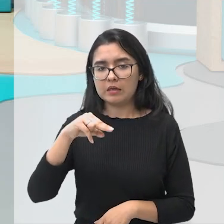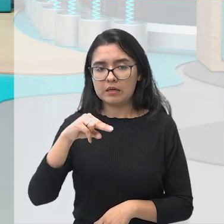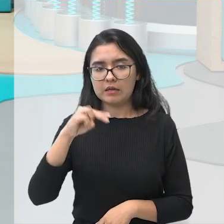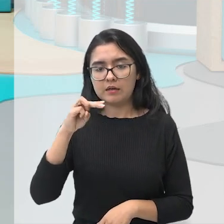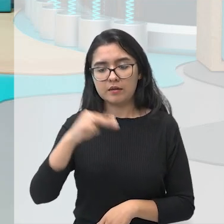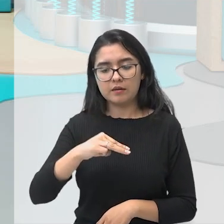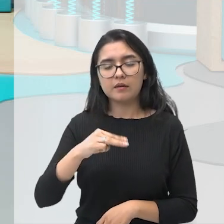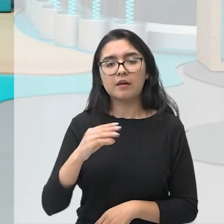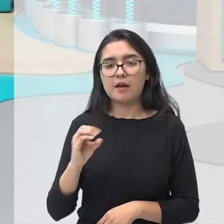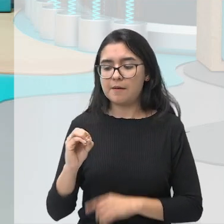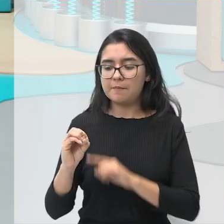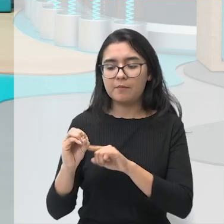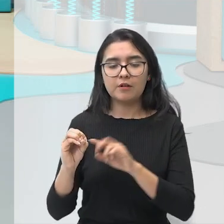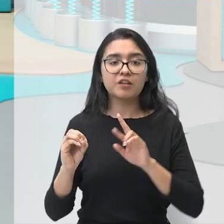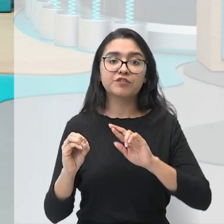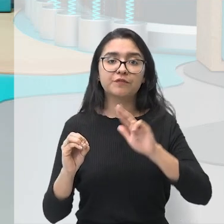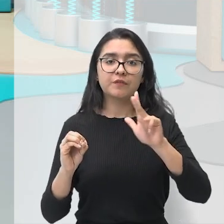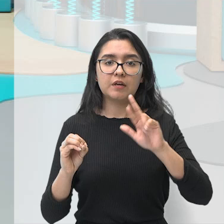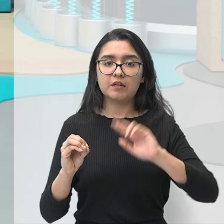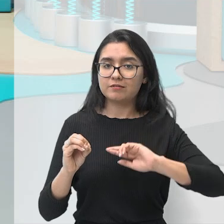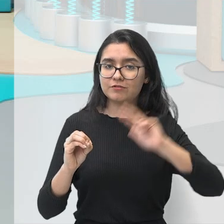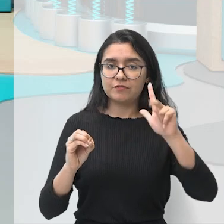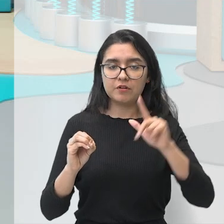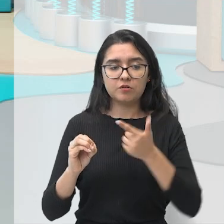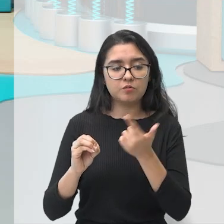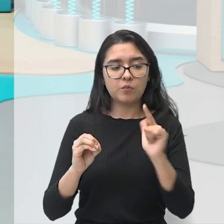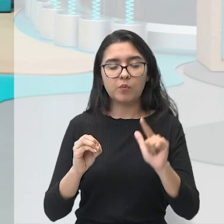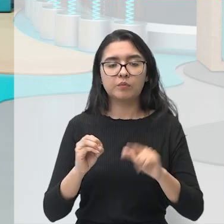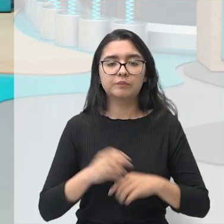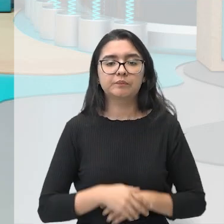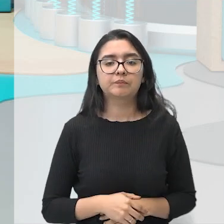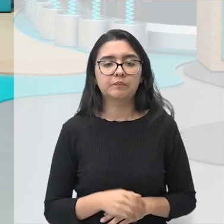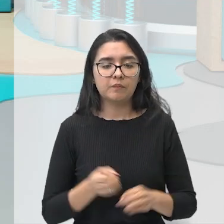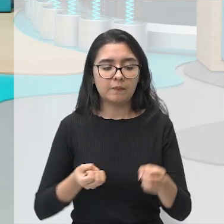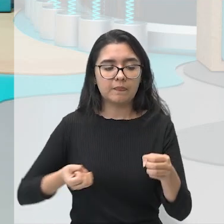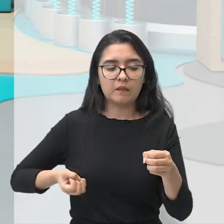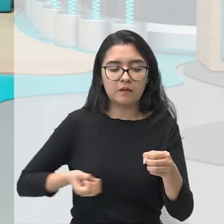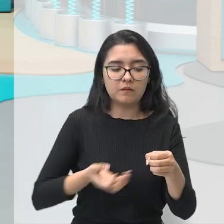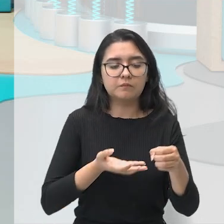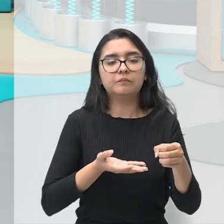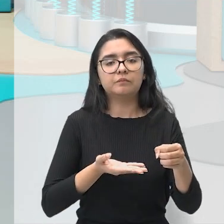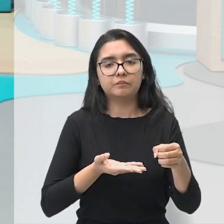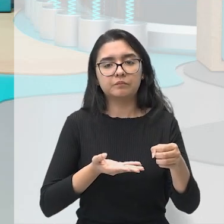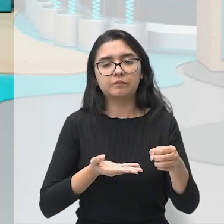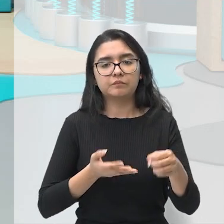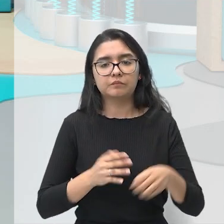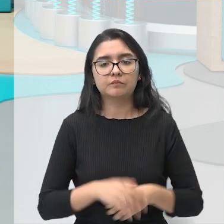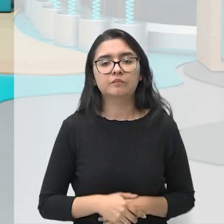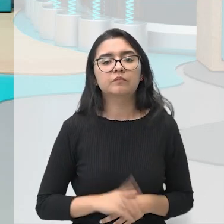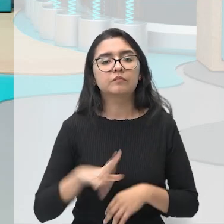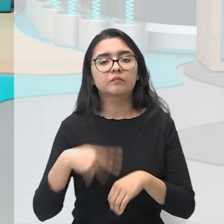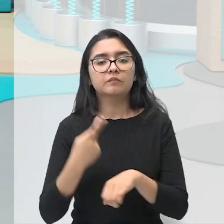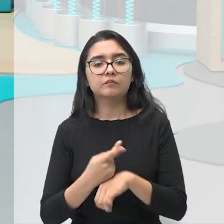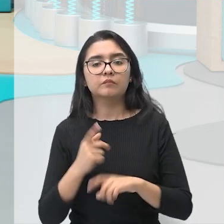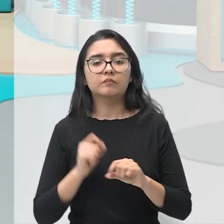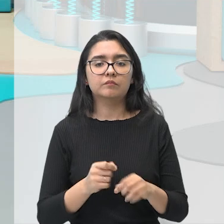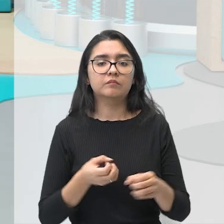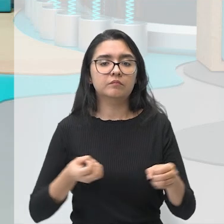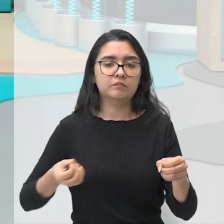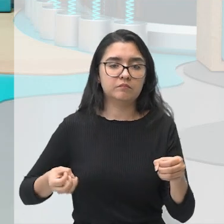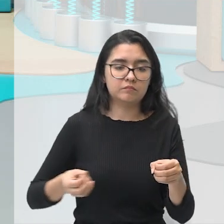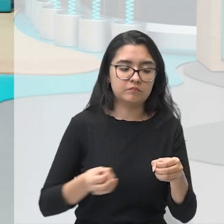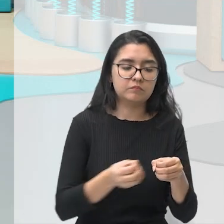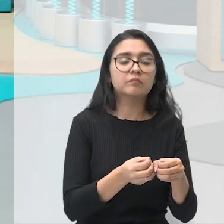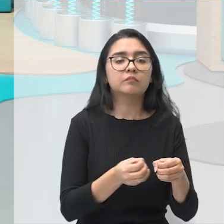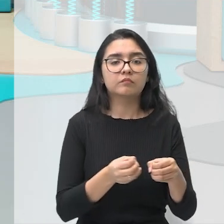ser diferente das demais. Tá? Lança-se primeiro o bolim e aí as próximas jogadas é fazer chegar o